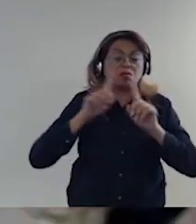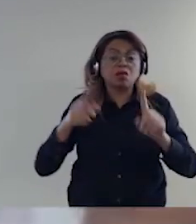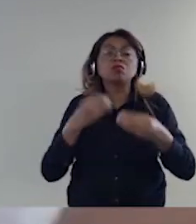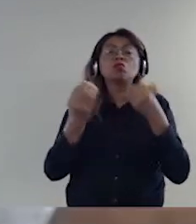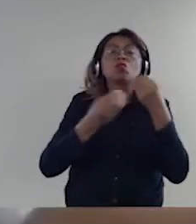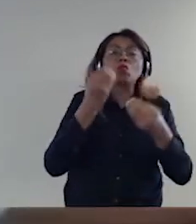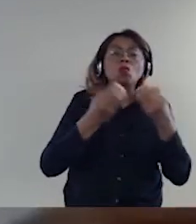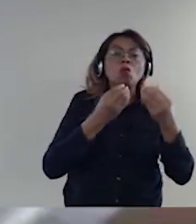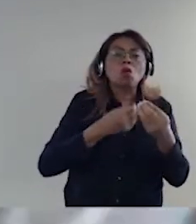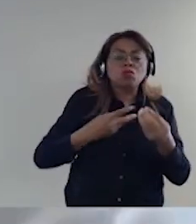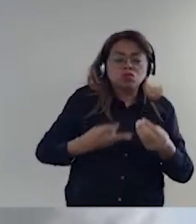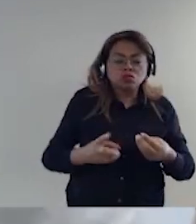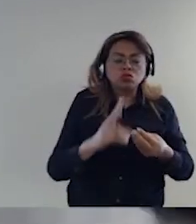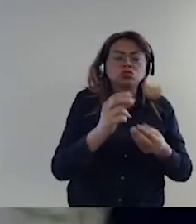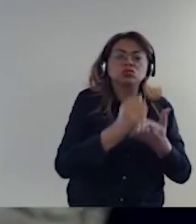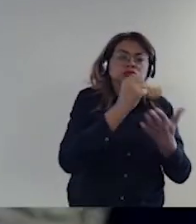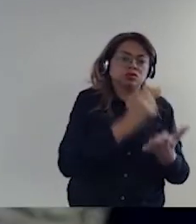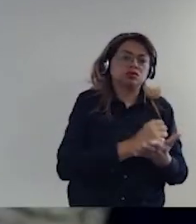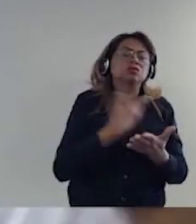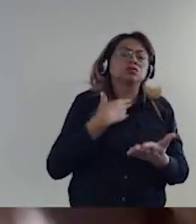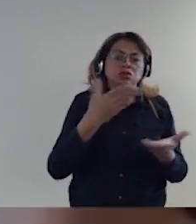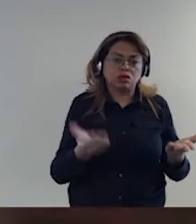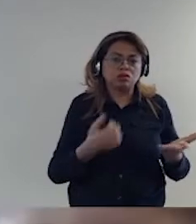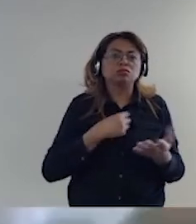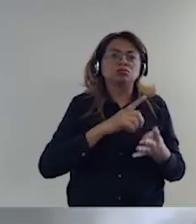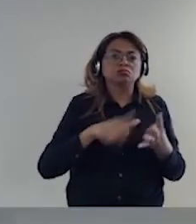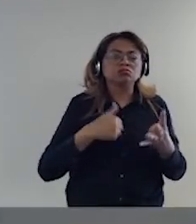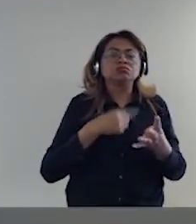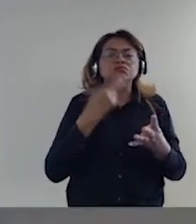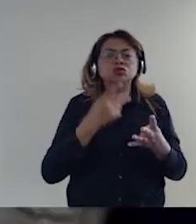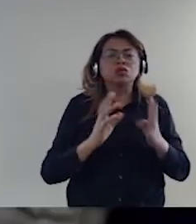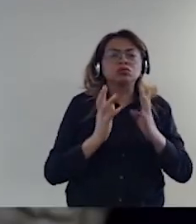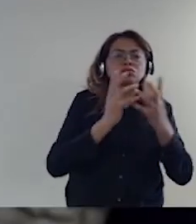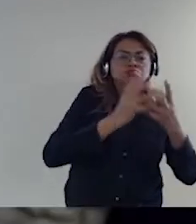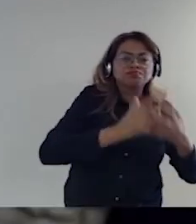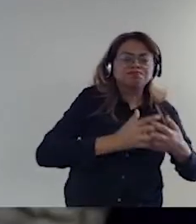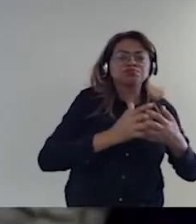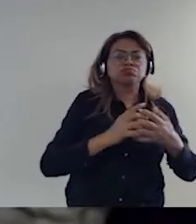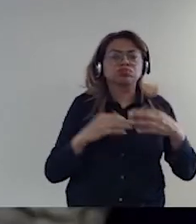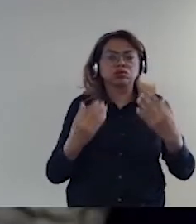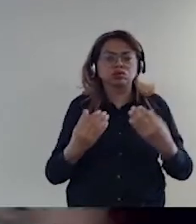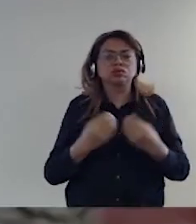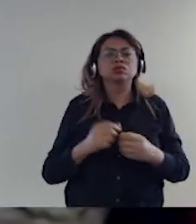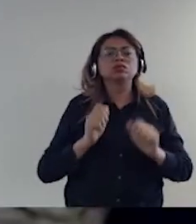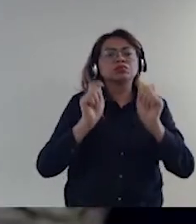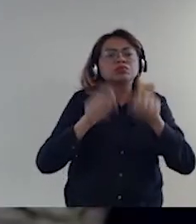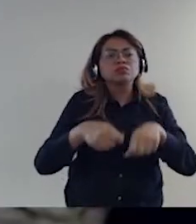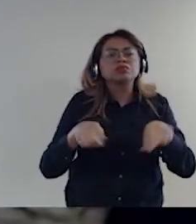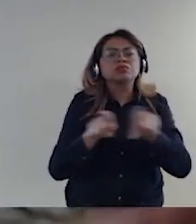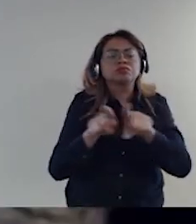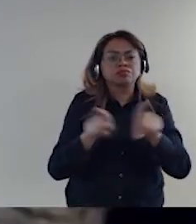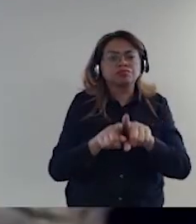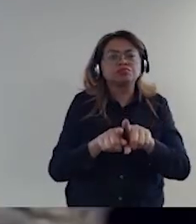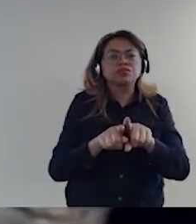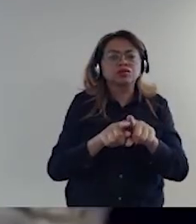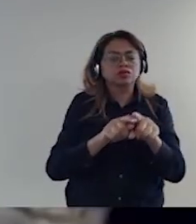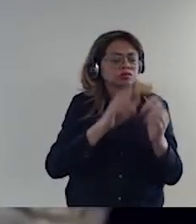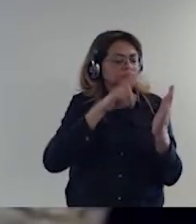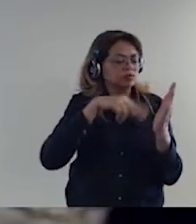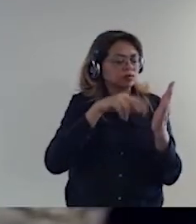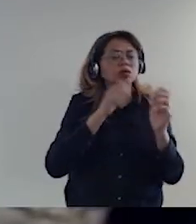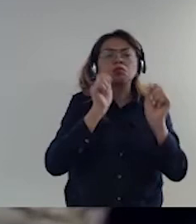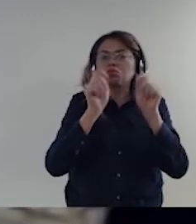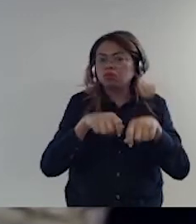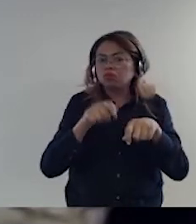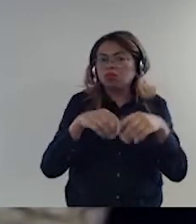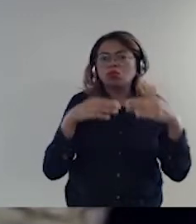autónomas, contemporâneas, e, portanto, aquelas que as partes agora ajustam, e podem ser analíticas ou estruturais. E, portanto, podem